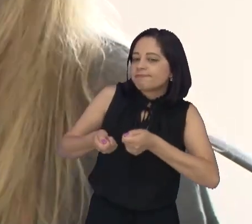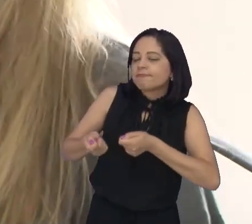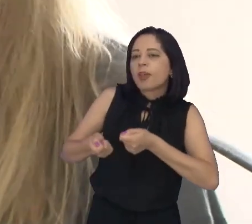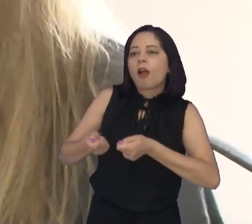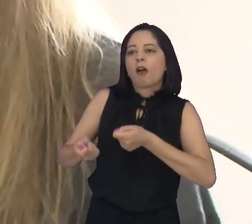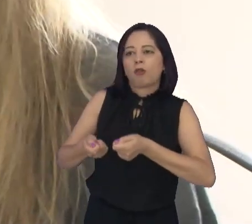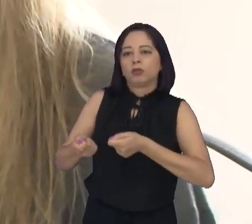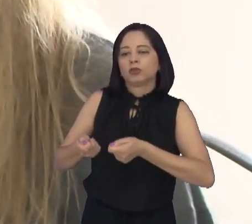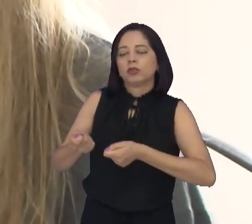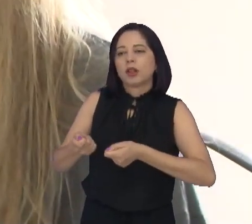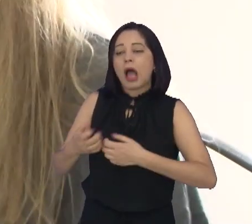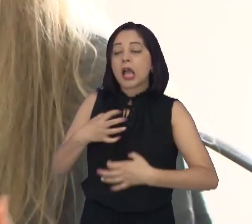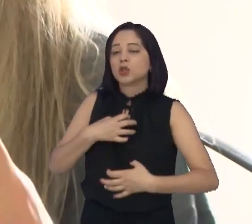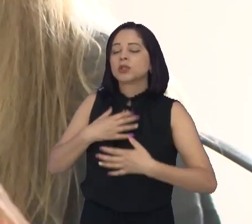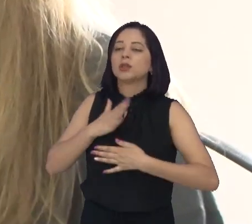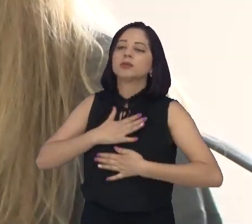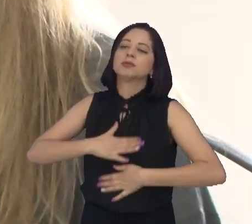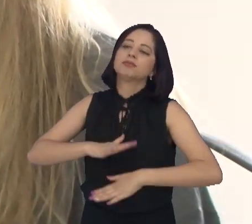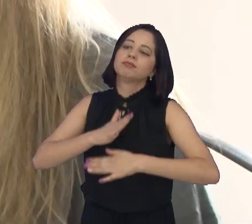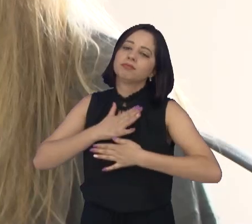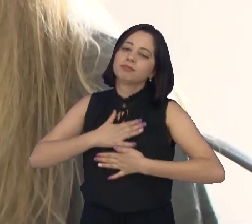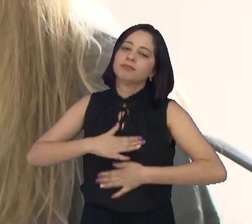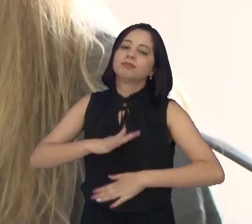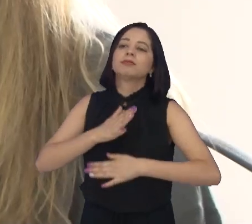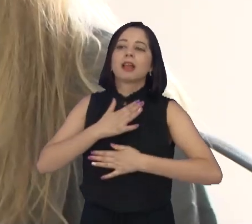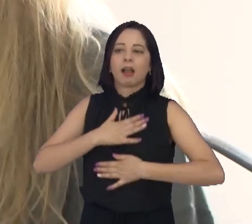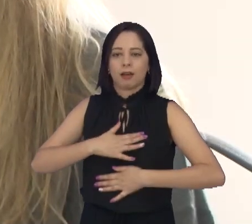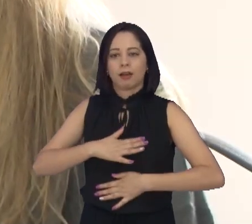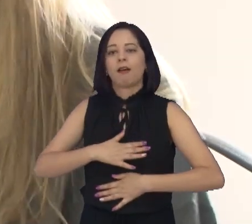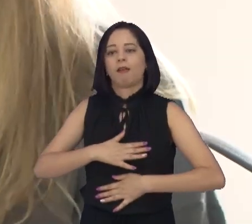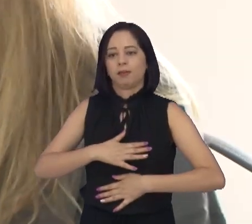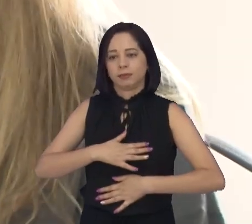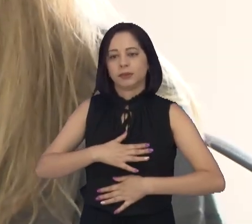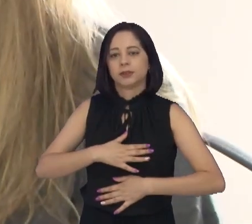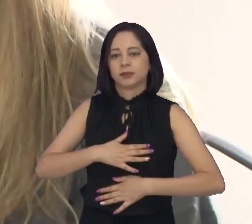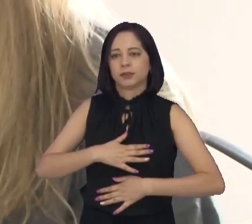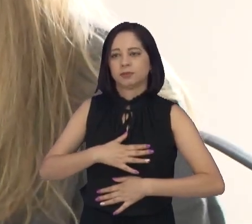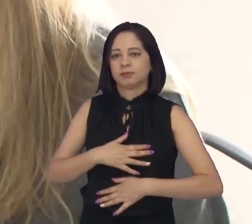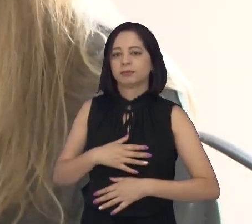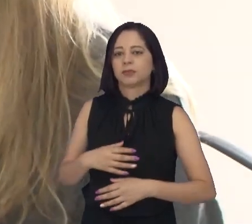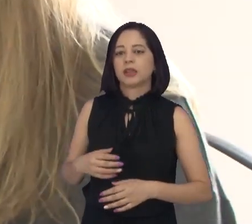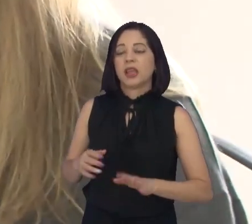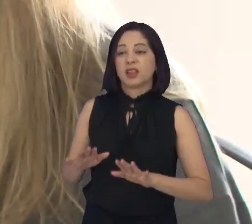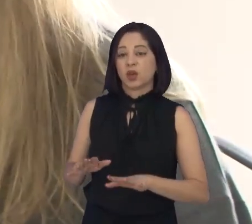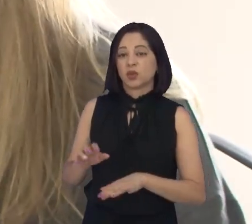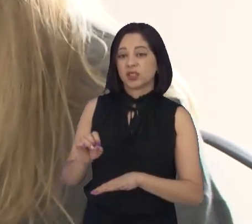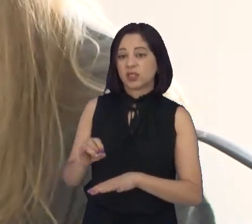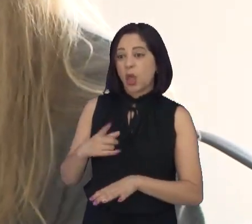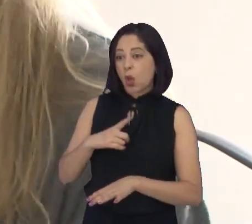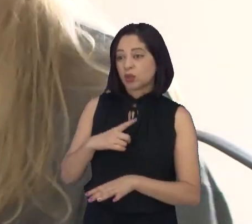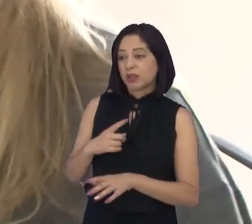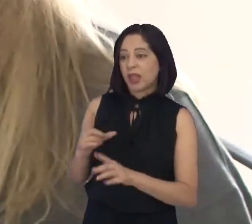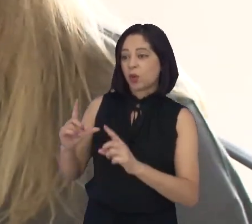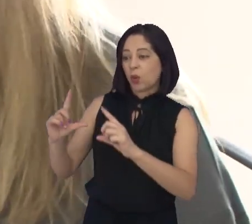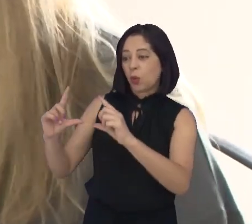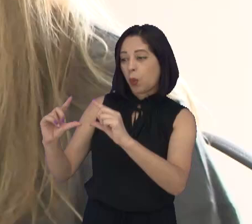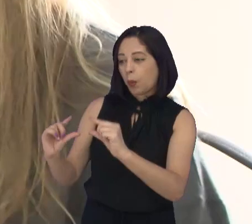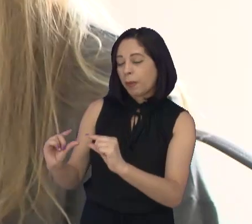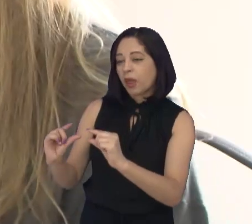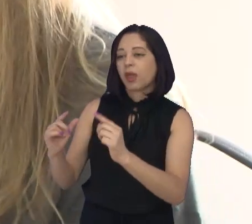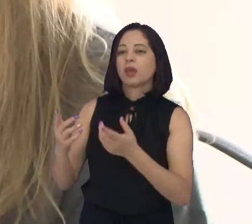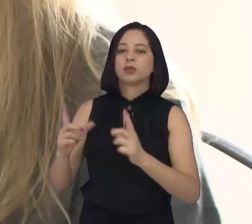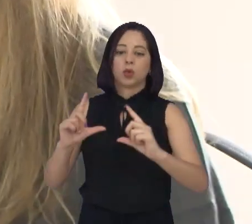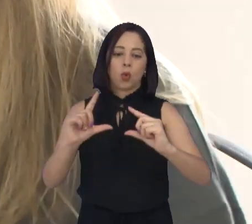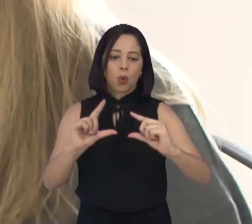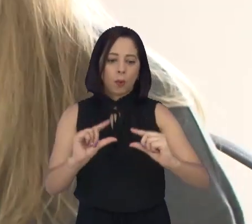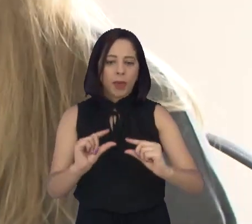sinto mais calma quando eu tenho menos, assim, quando eu tenho menos coisas para tomar conta,